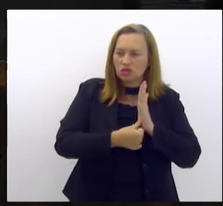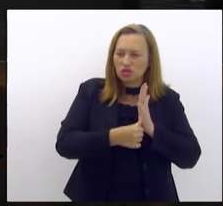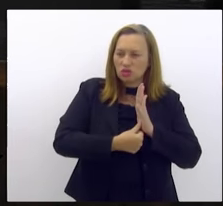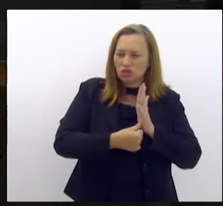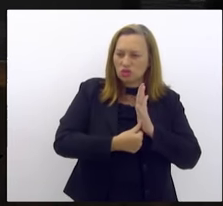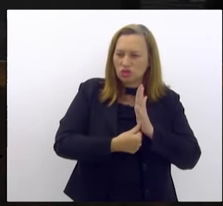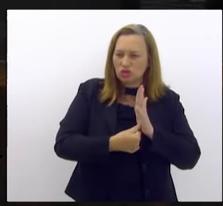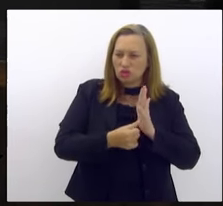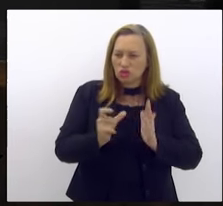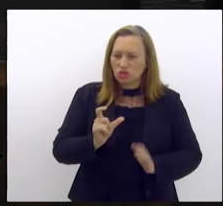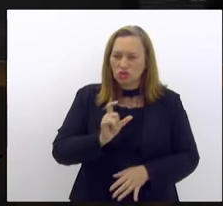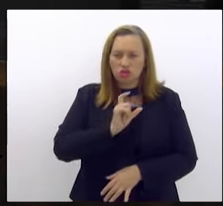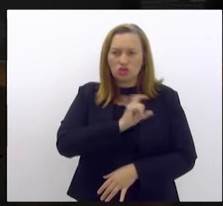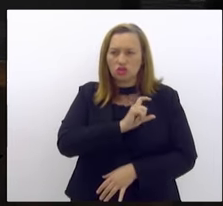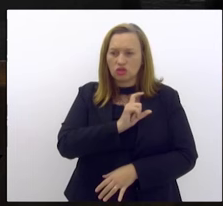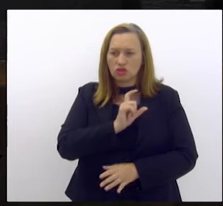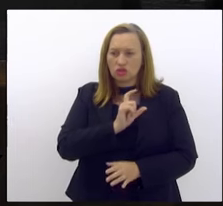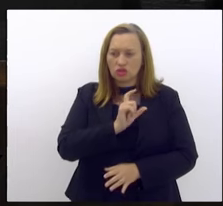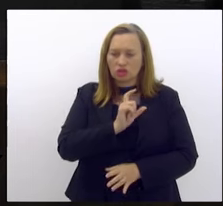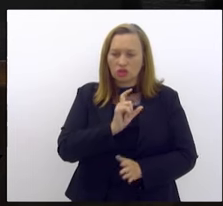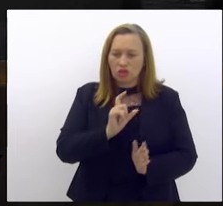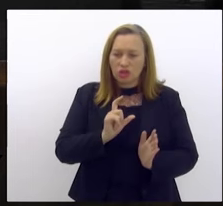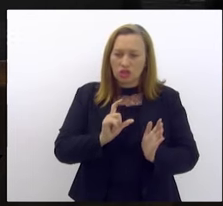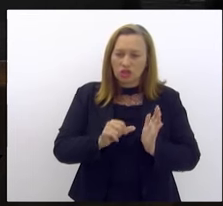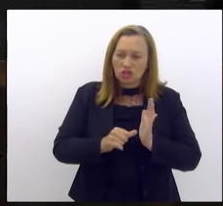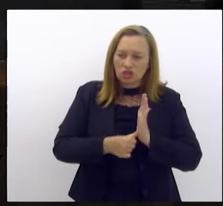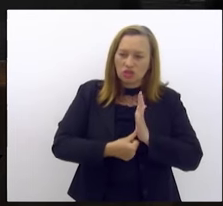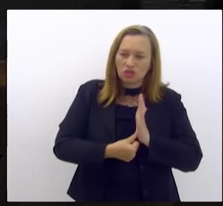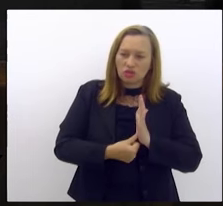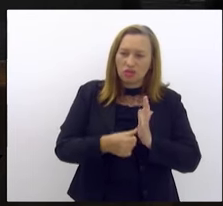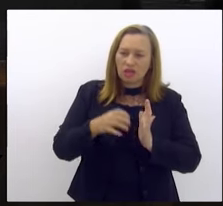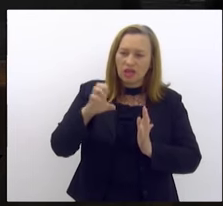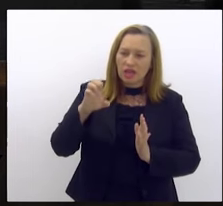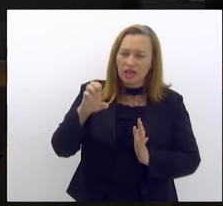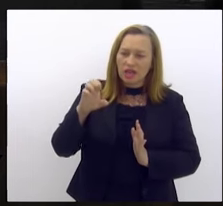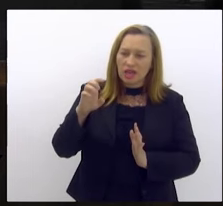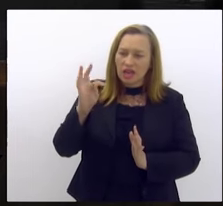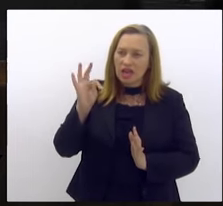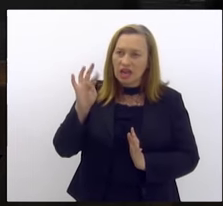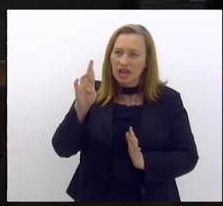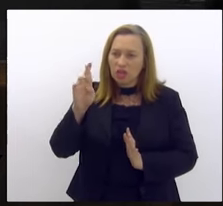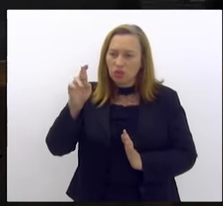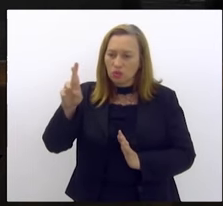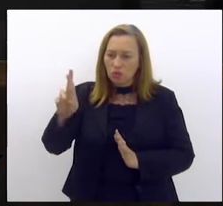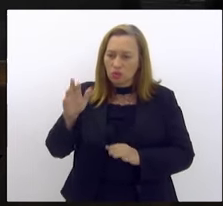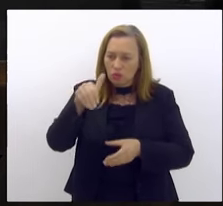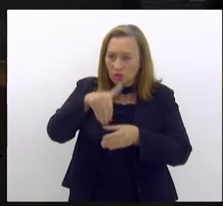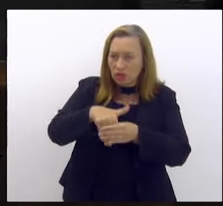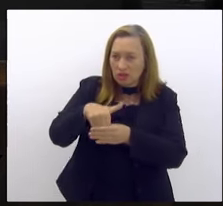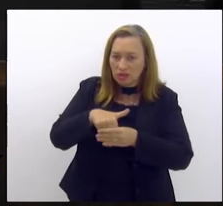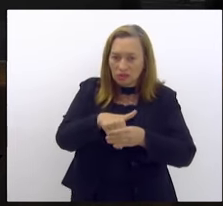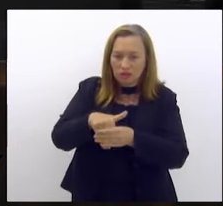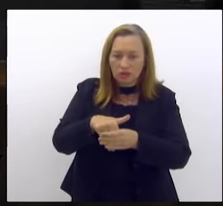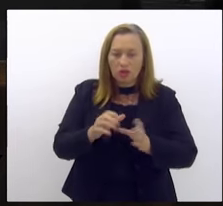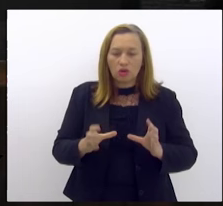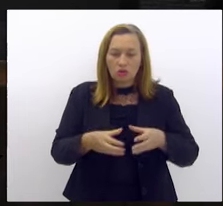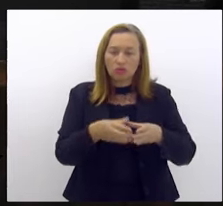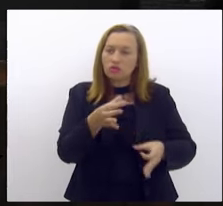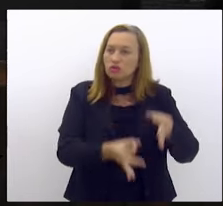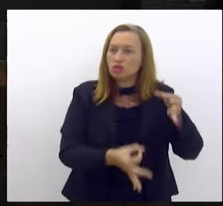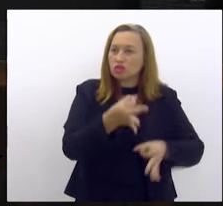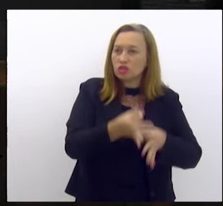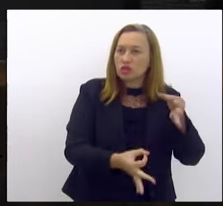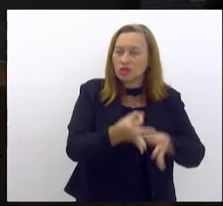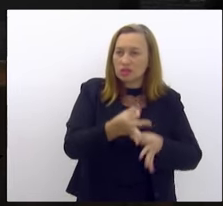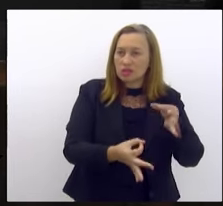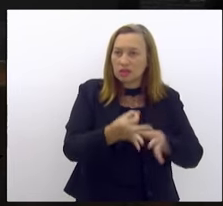jovens entre 16 e 18 anos, no dia 2 de março. Pareceres das comissões de Constituição e